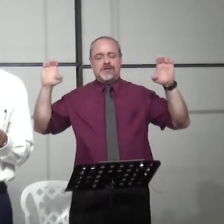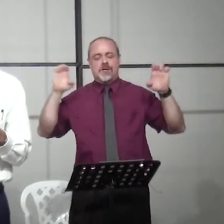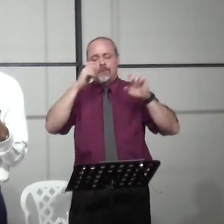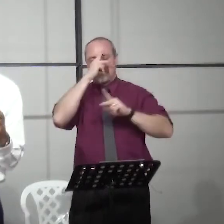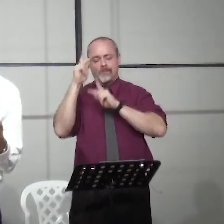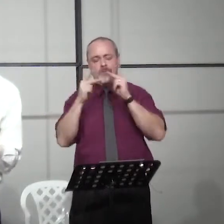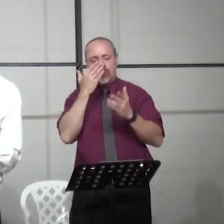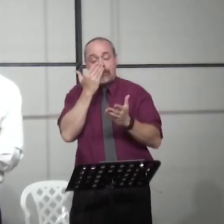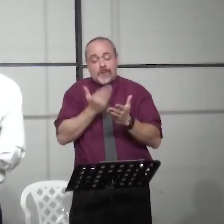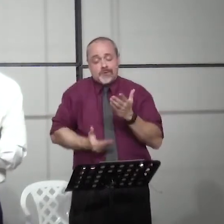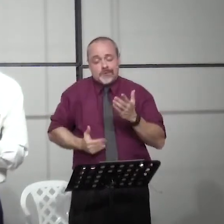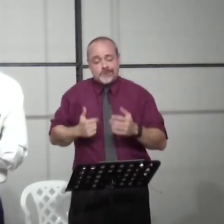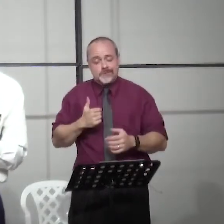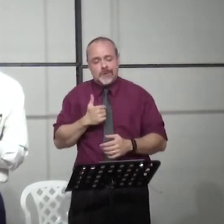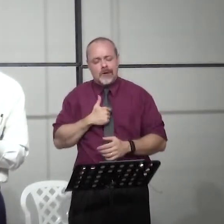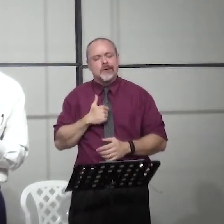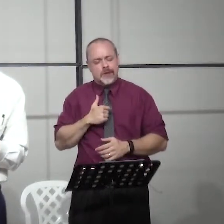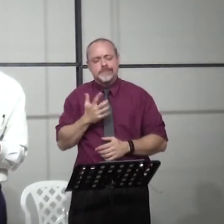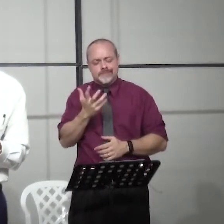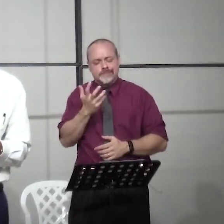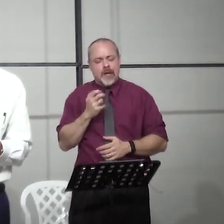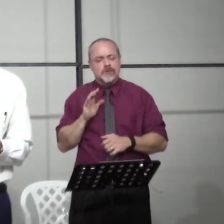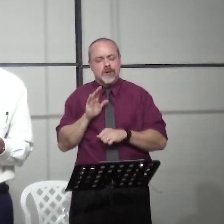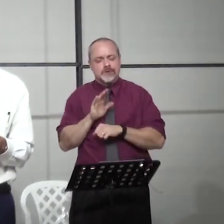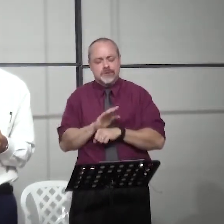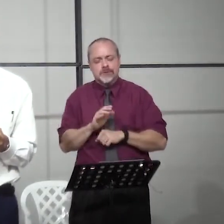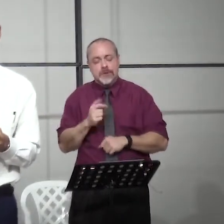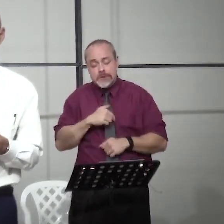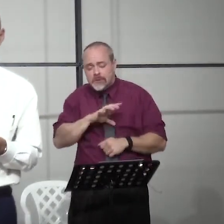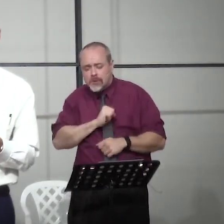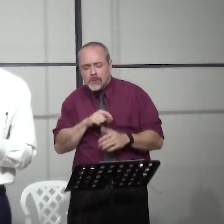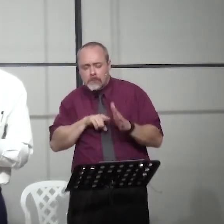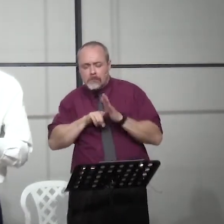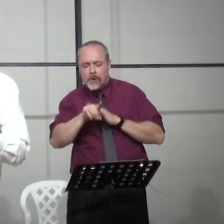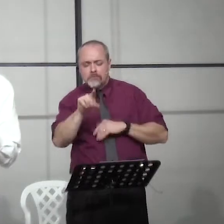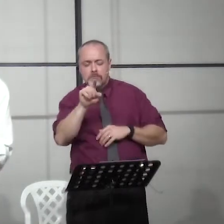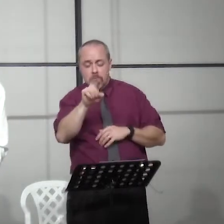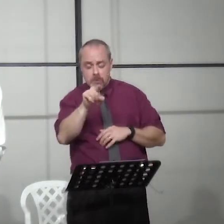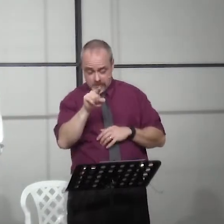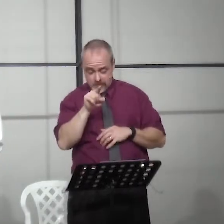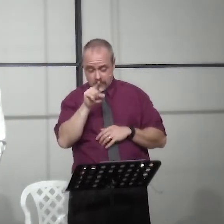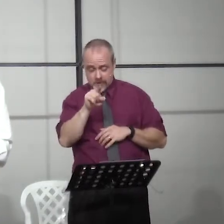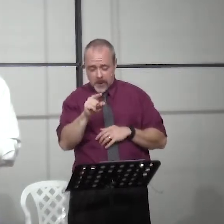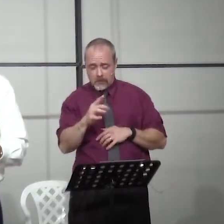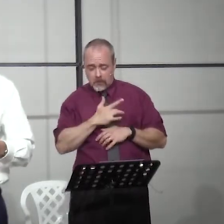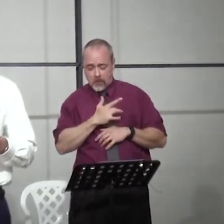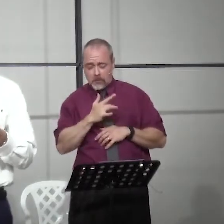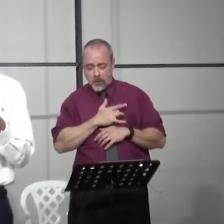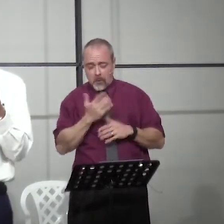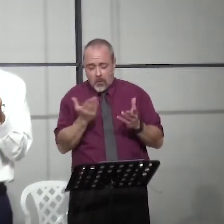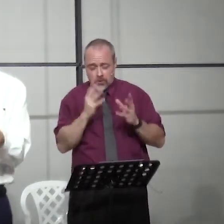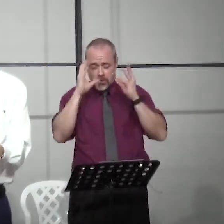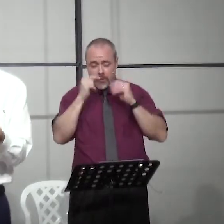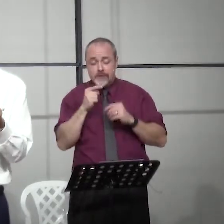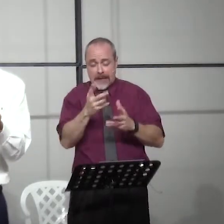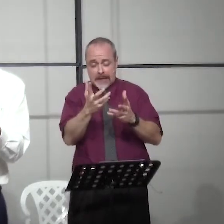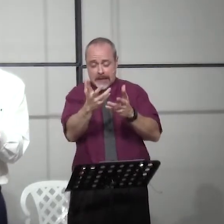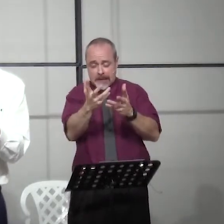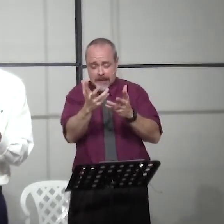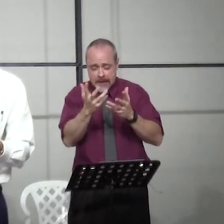perdidos. E hoje você foi ajudado. Eu gostaria de orar por você. Se você foi ajudado hoje à noite e você